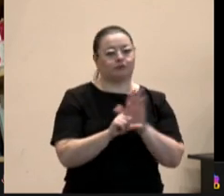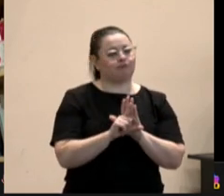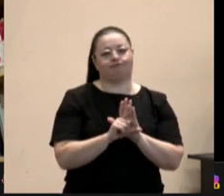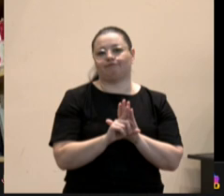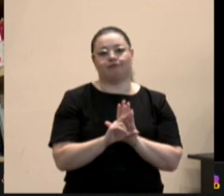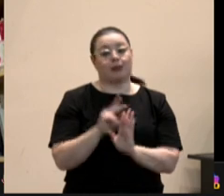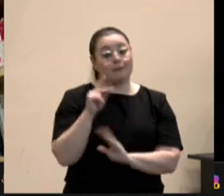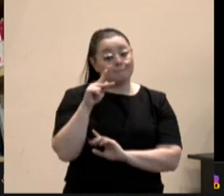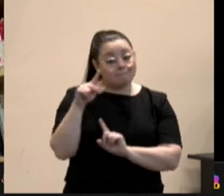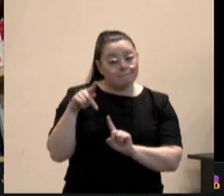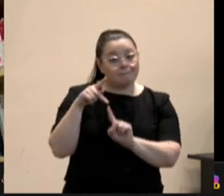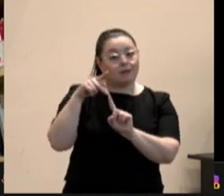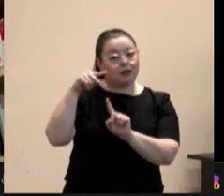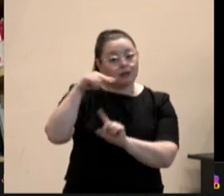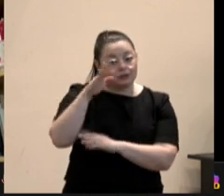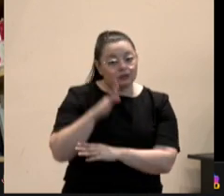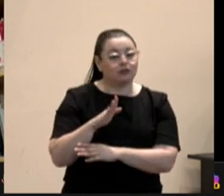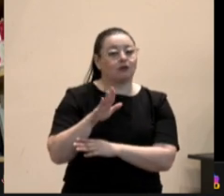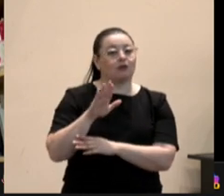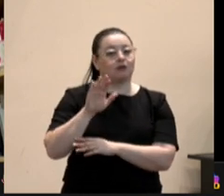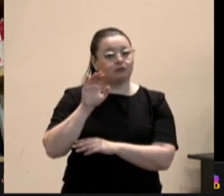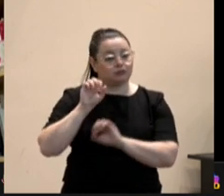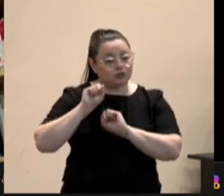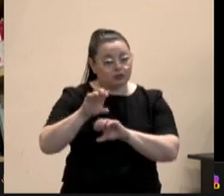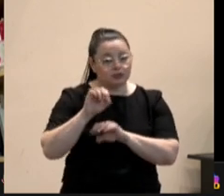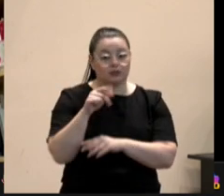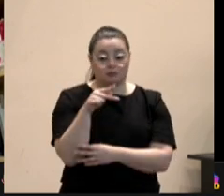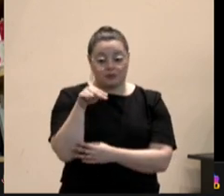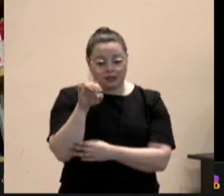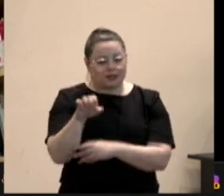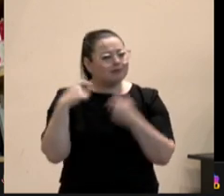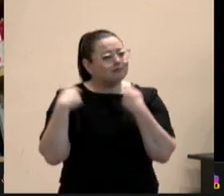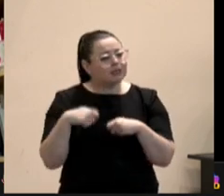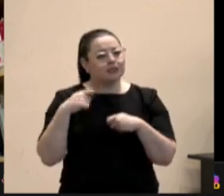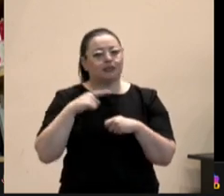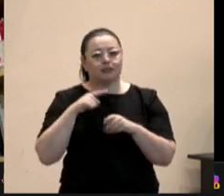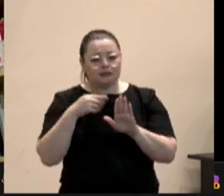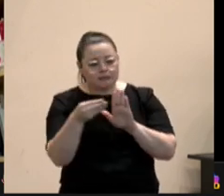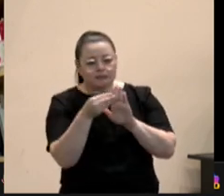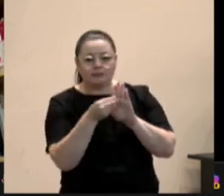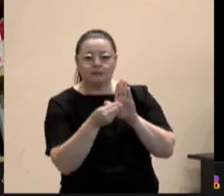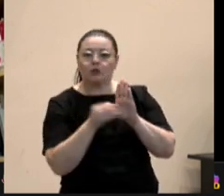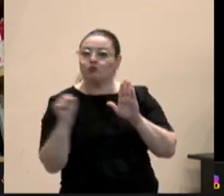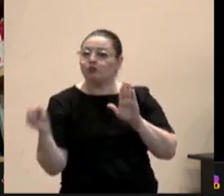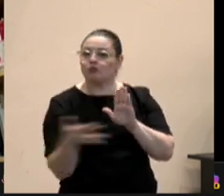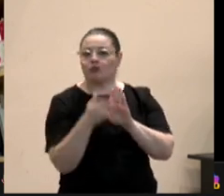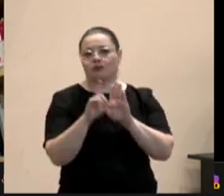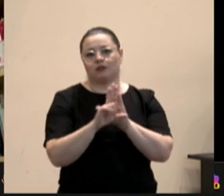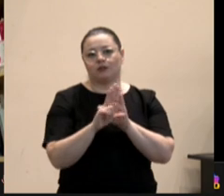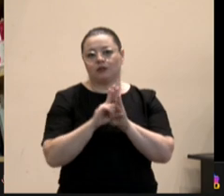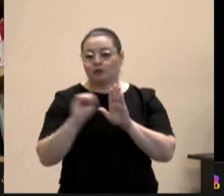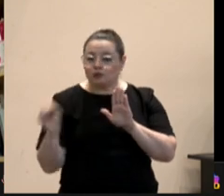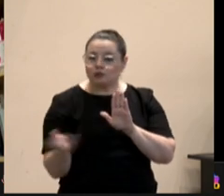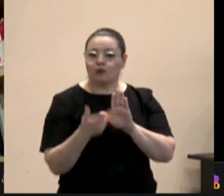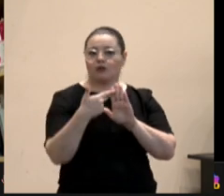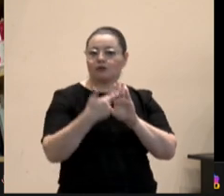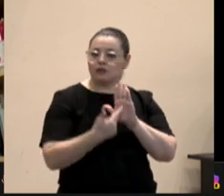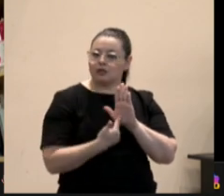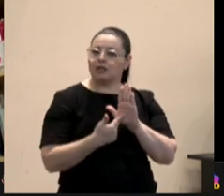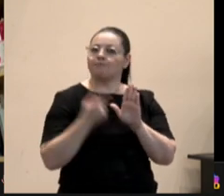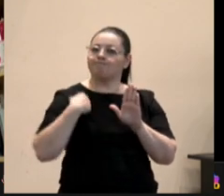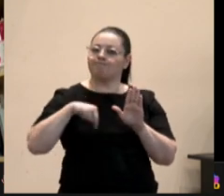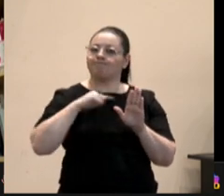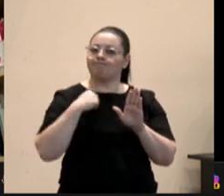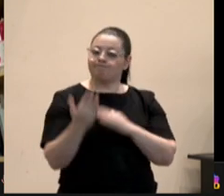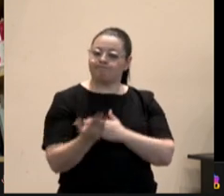precisa induzir novas normativas, novas legislações, para que a gente possa